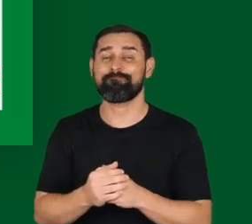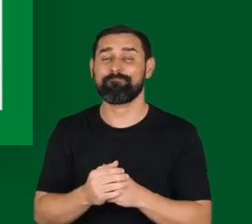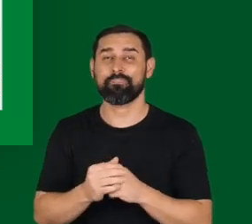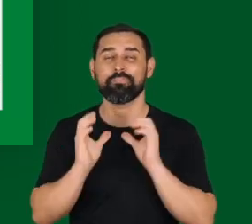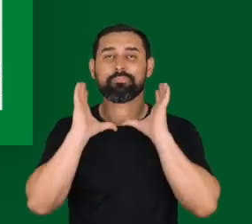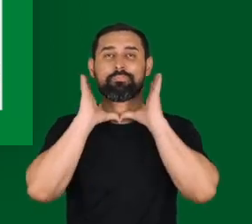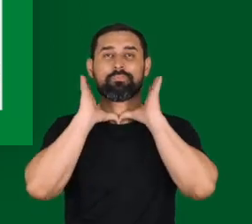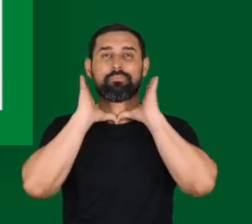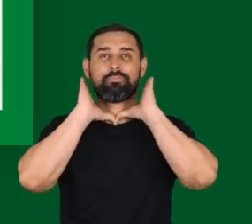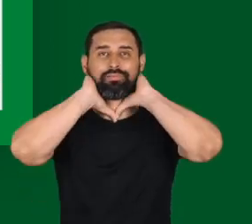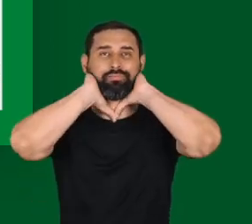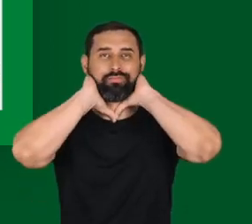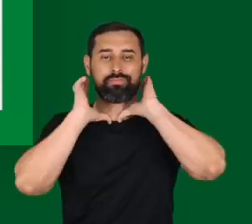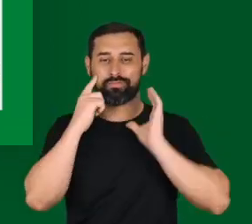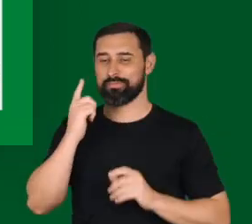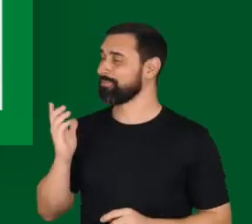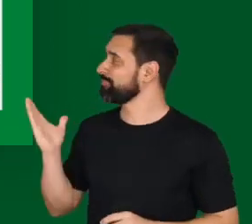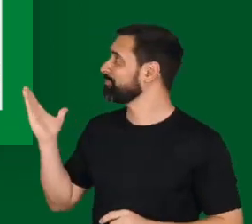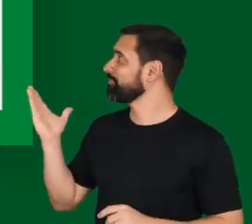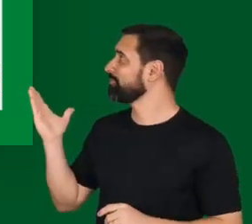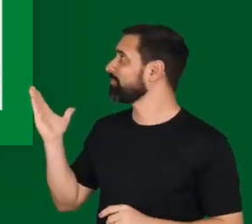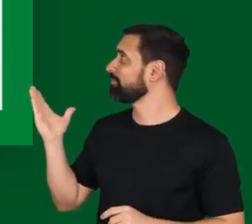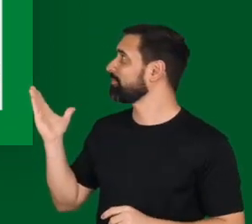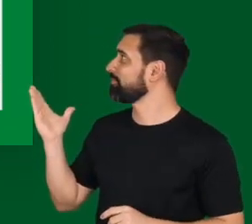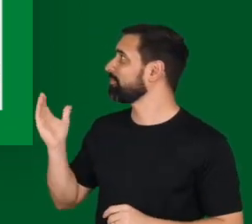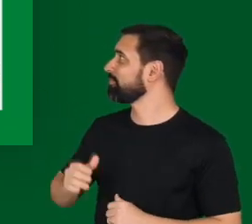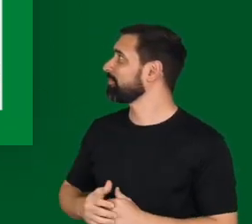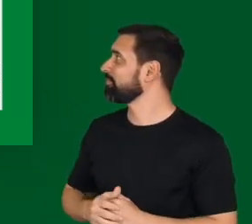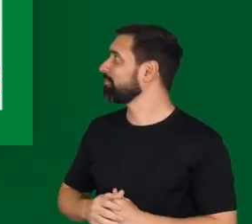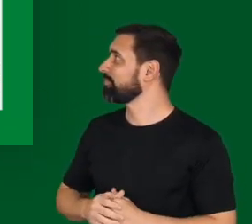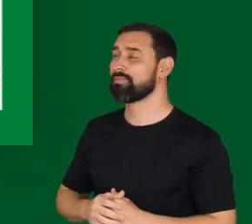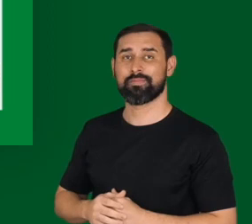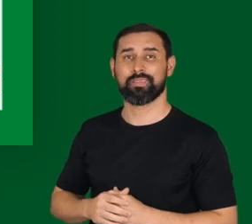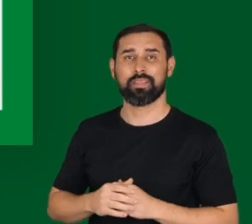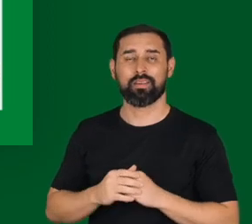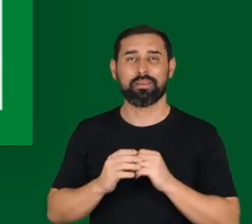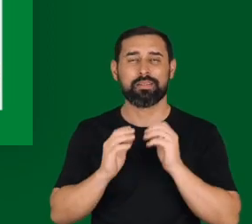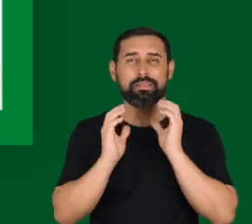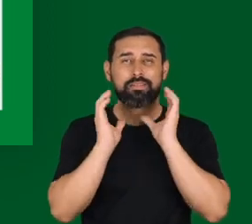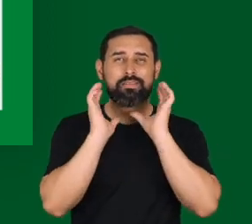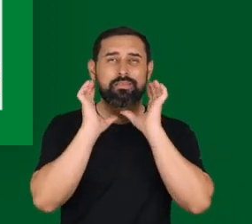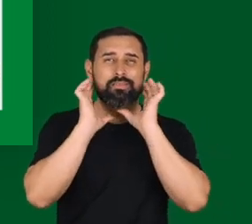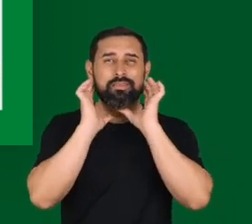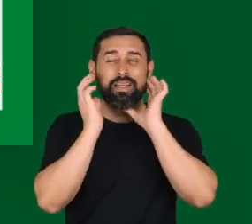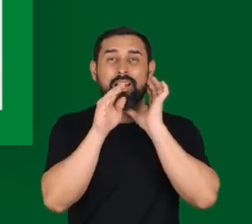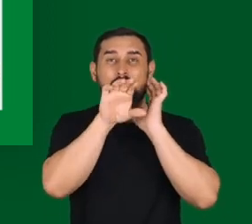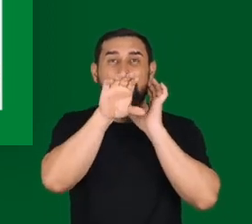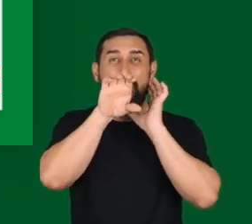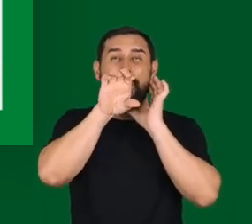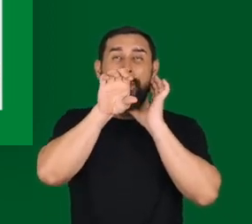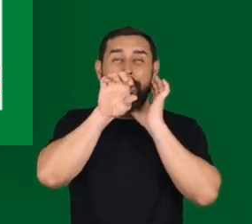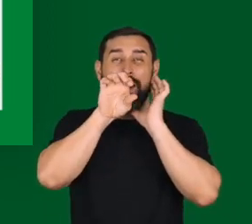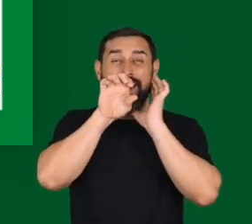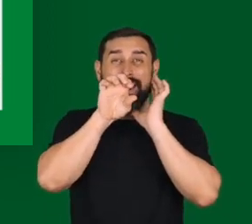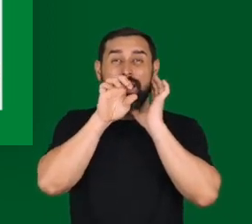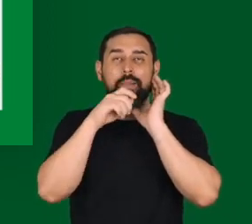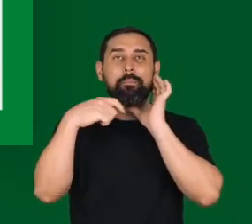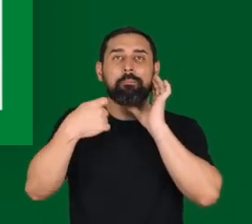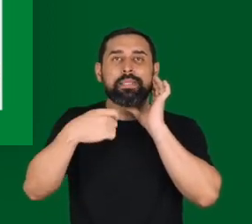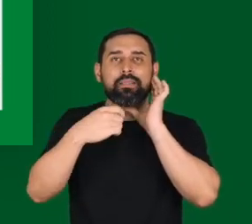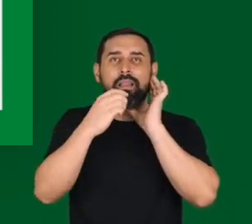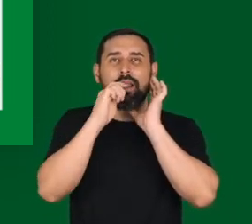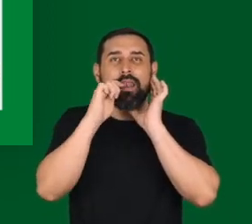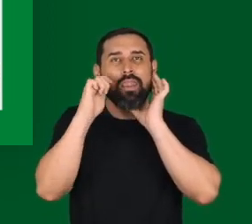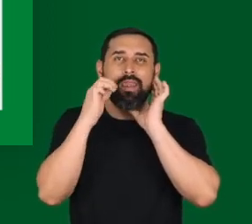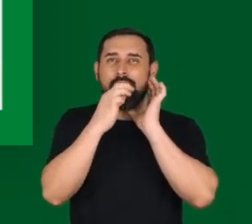trauma, é a tração de mandíbula para a gente realizar, realmente afastar essa queda da base da